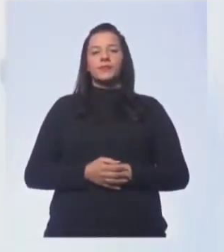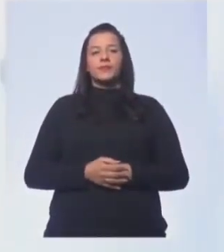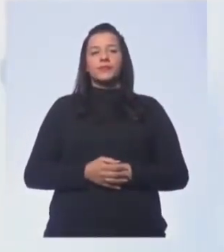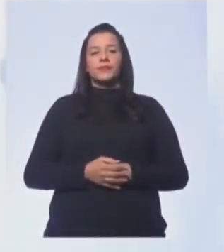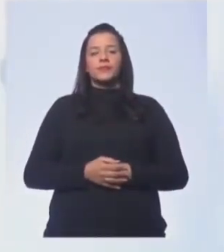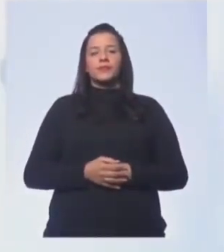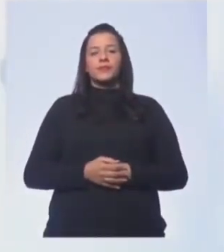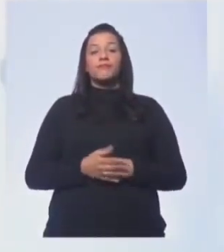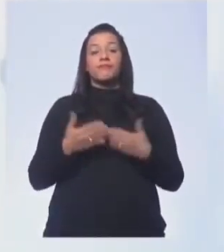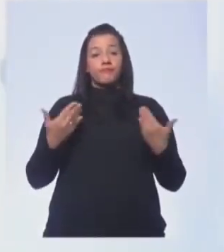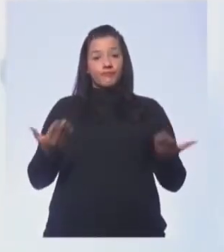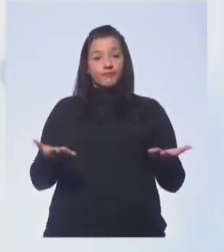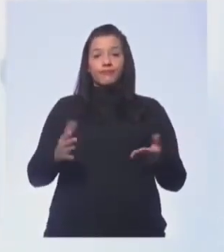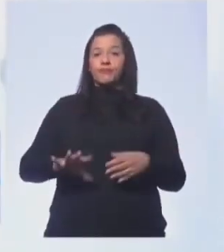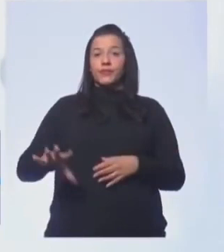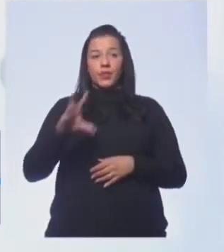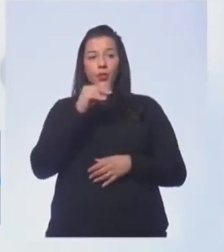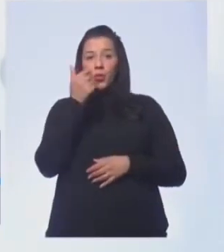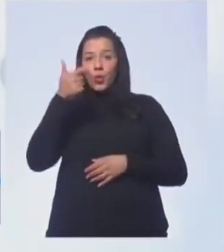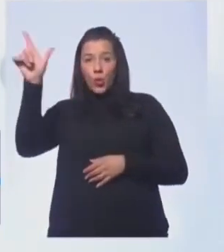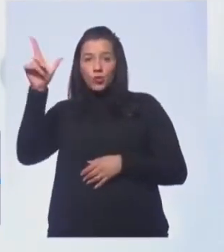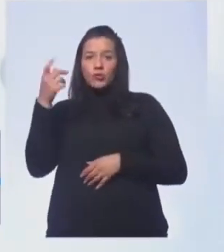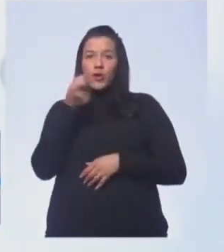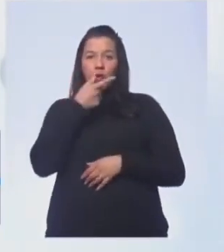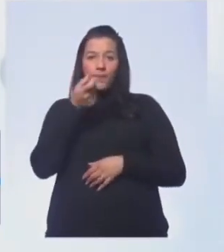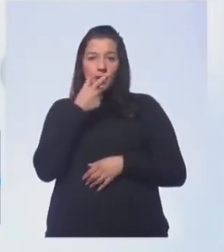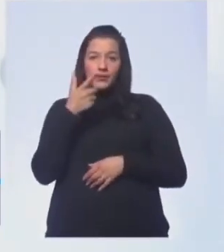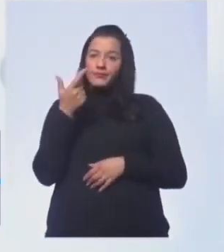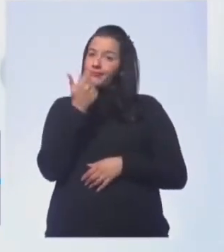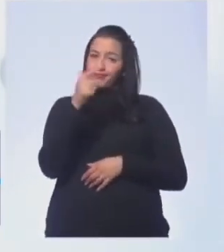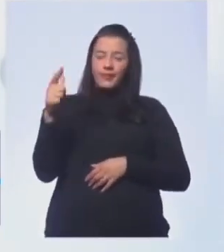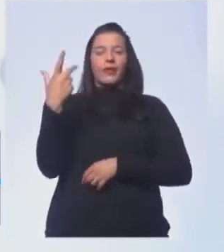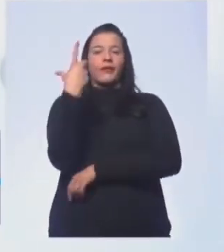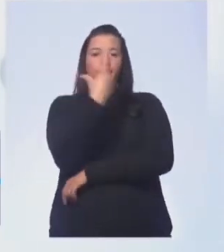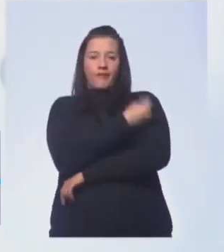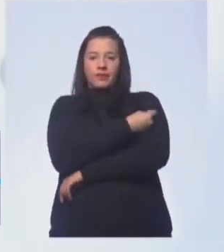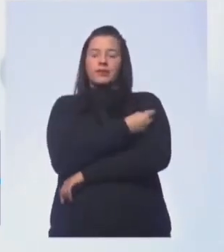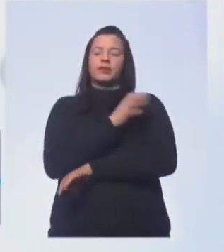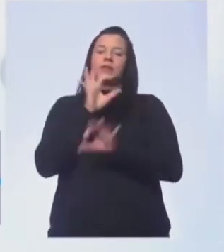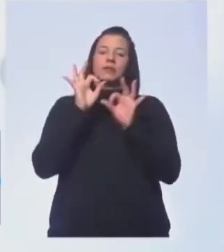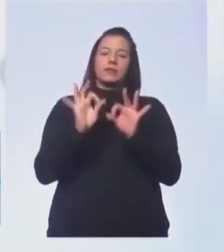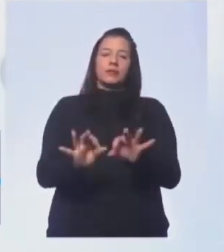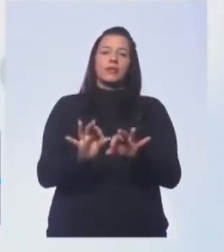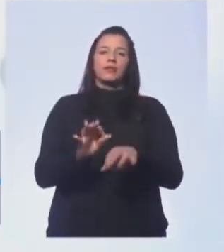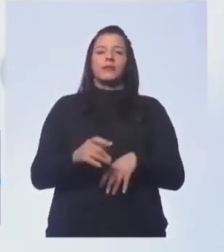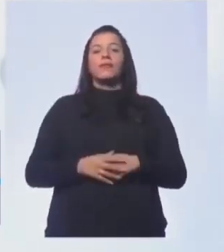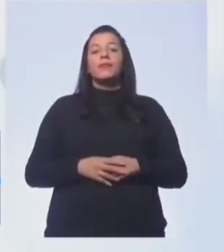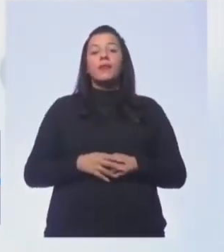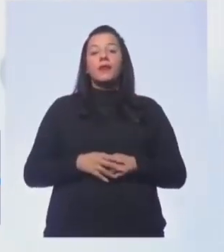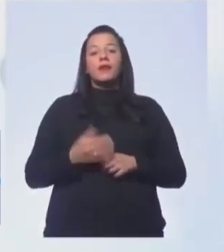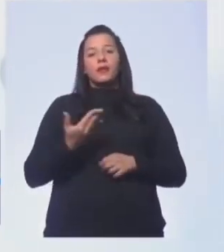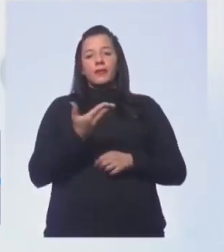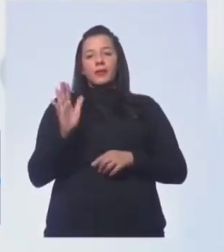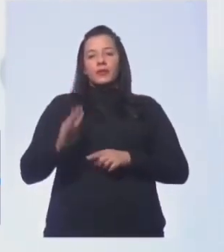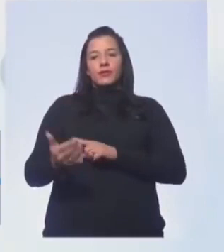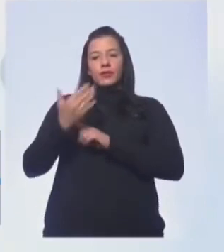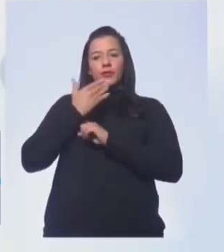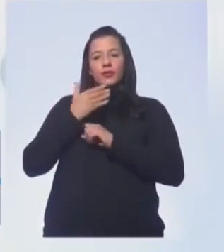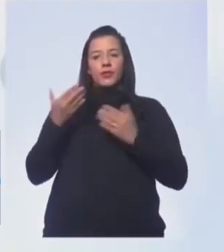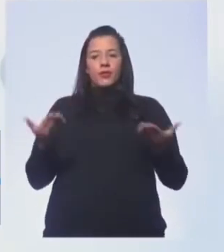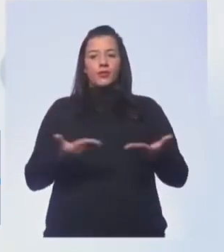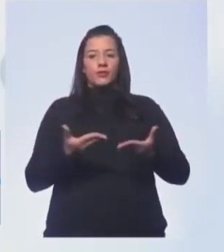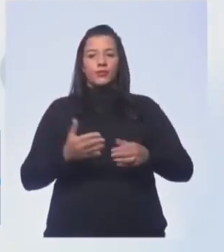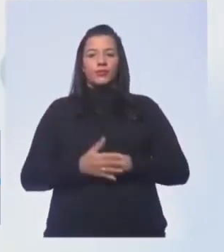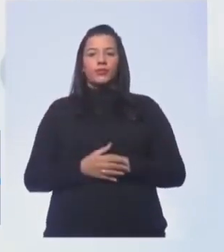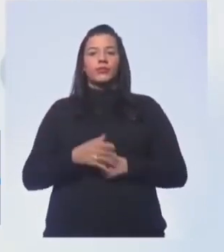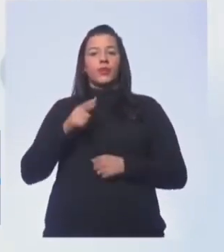É isso. Então, não tem outro remédio, né? Já que a gente não tem outro remédio, a vacina é a prova de que é o único remédio que a gente tem hoje. E aí